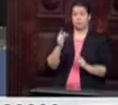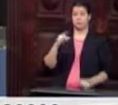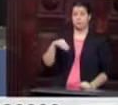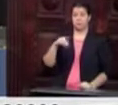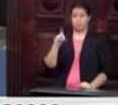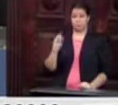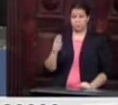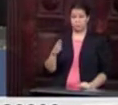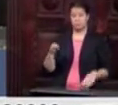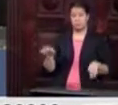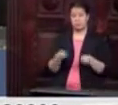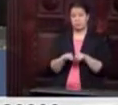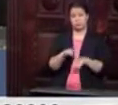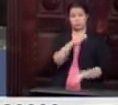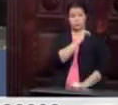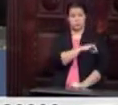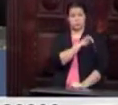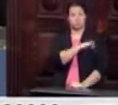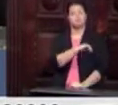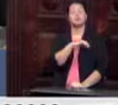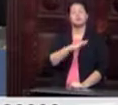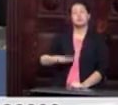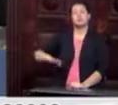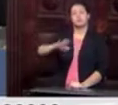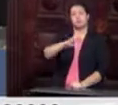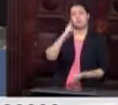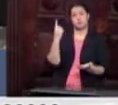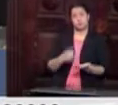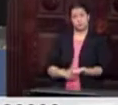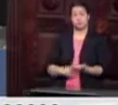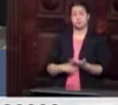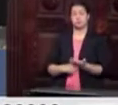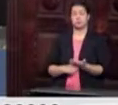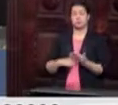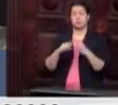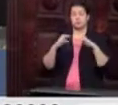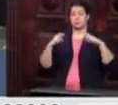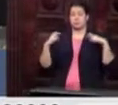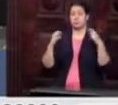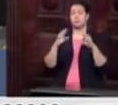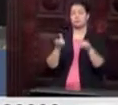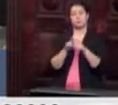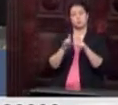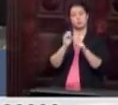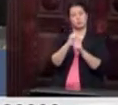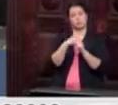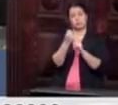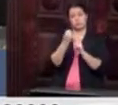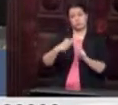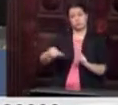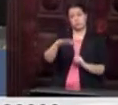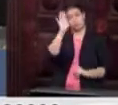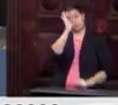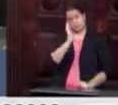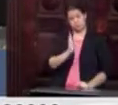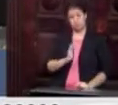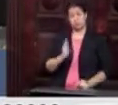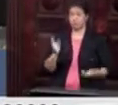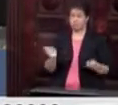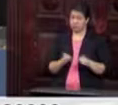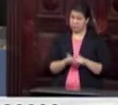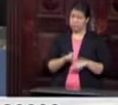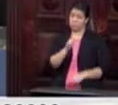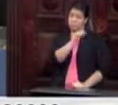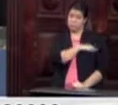Rio de Janeiro, assumiu um compromisso com os parlamentares e com a sociedade brasileira, e, na verdade, sociedade carioca